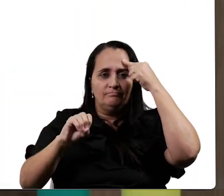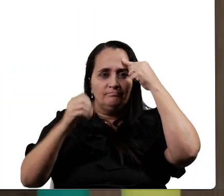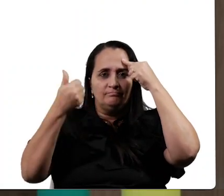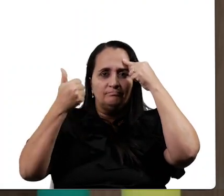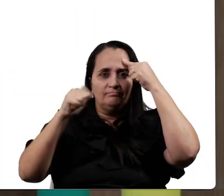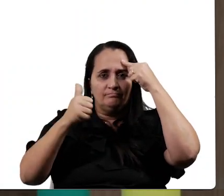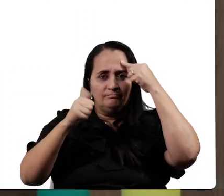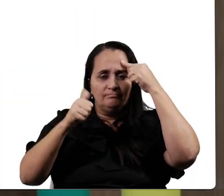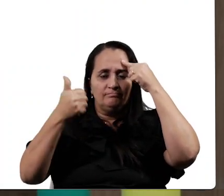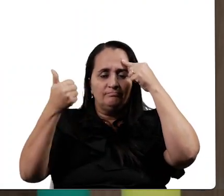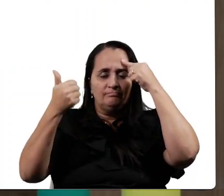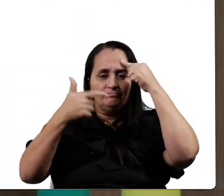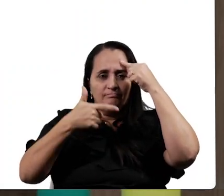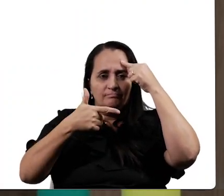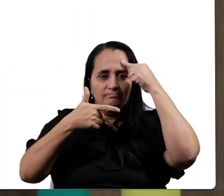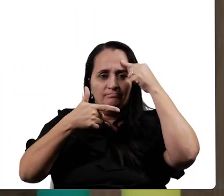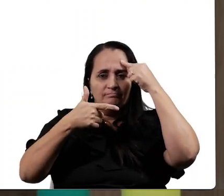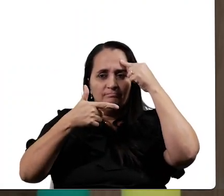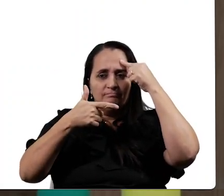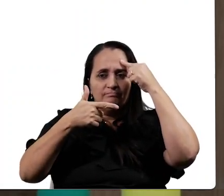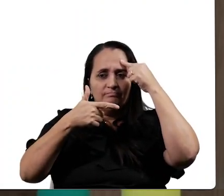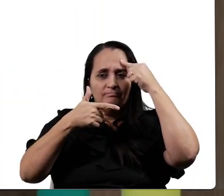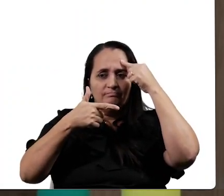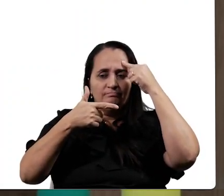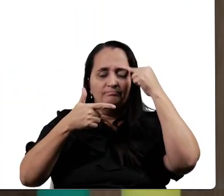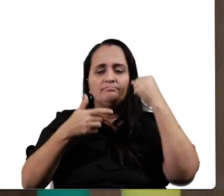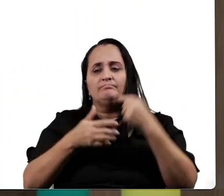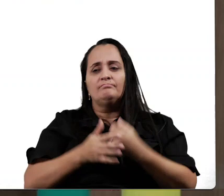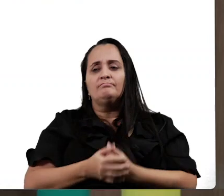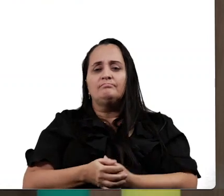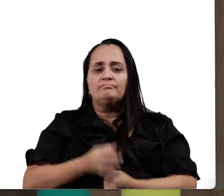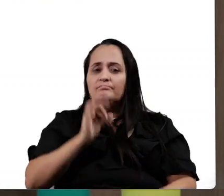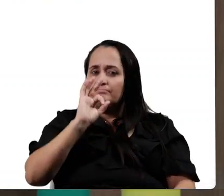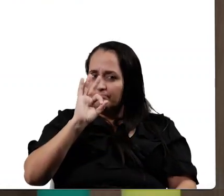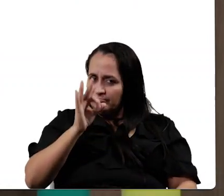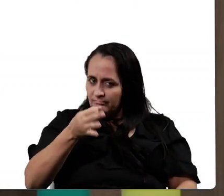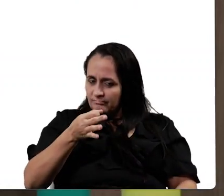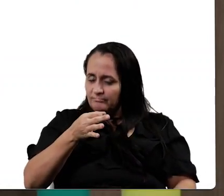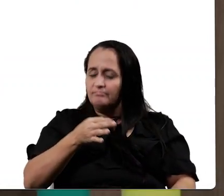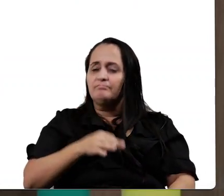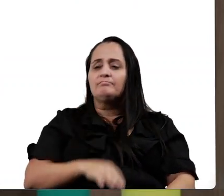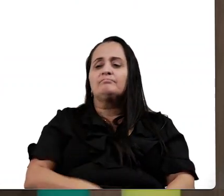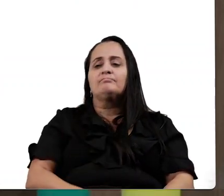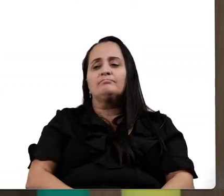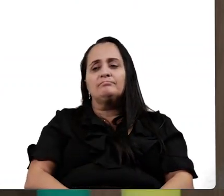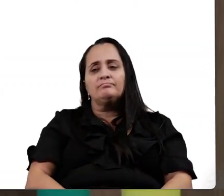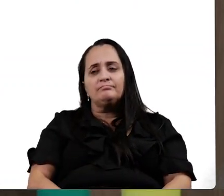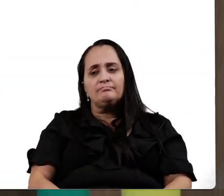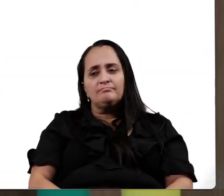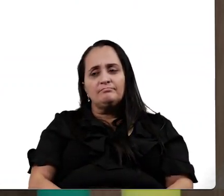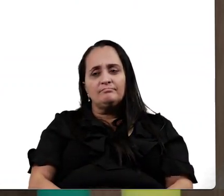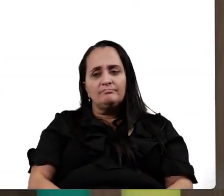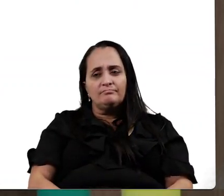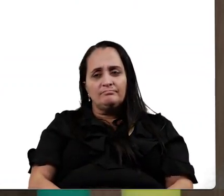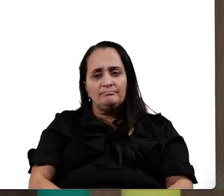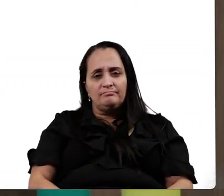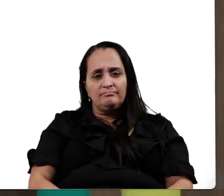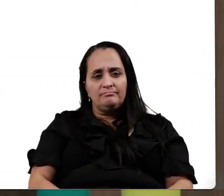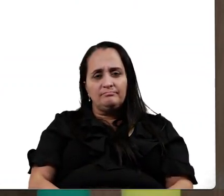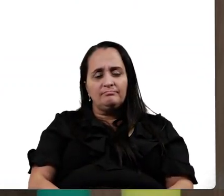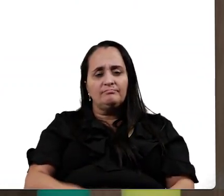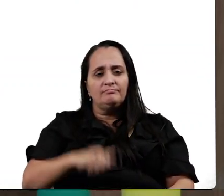9 10 11 12 certo aqui ó 1 2 3 quando chegamos no TR